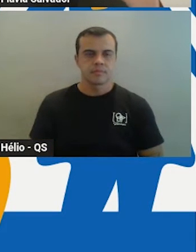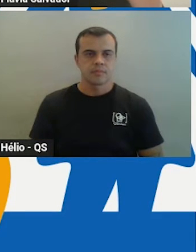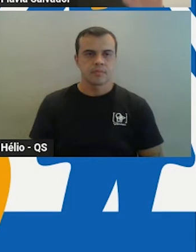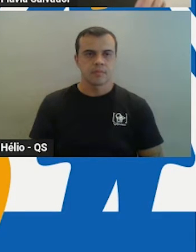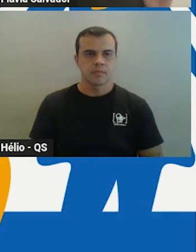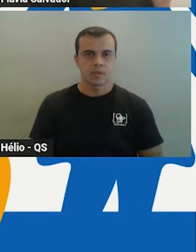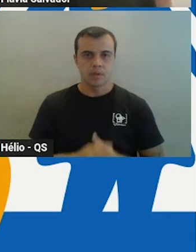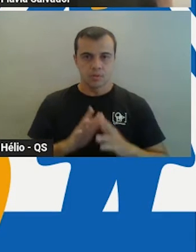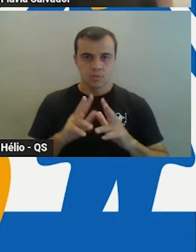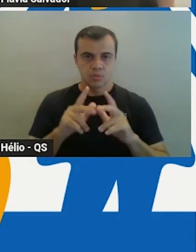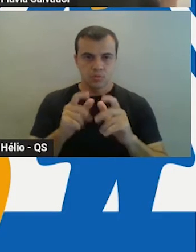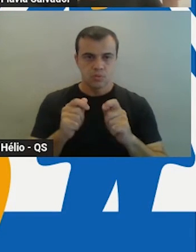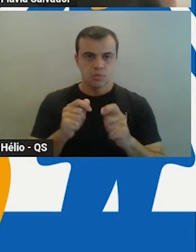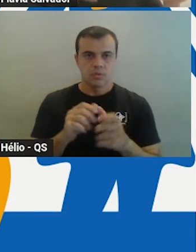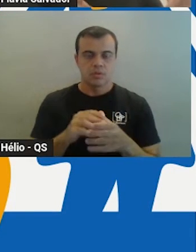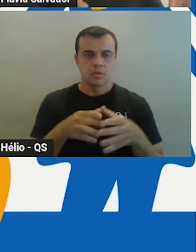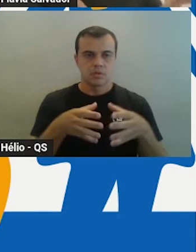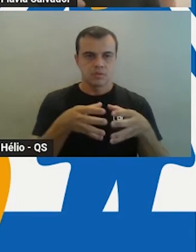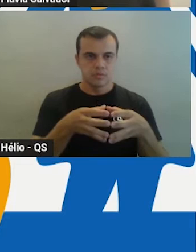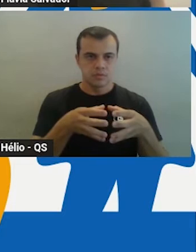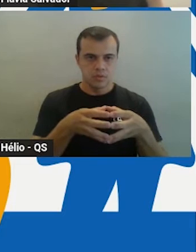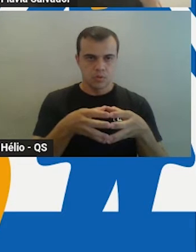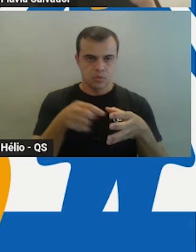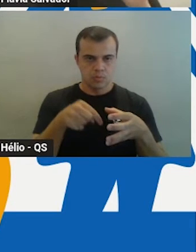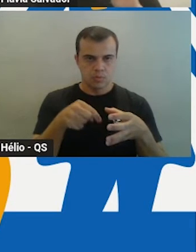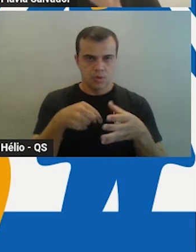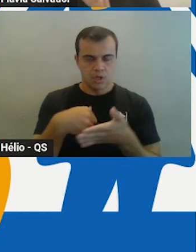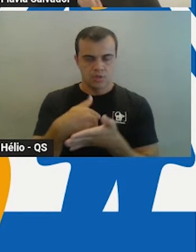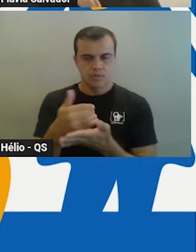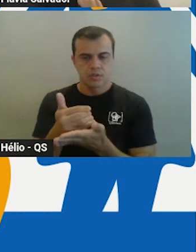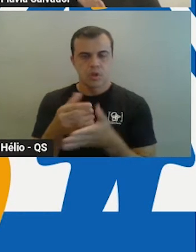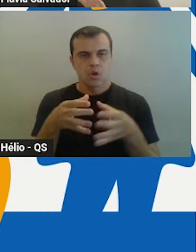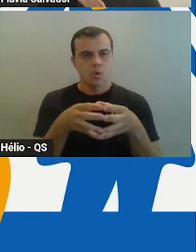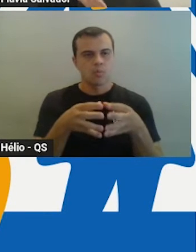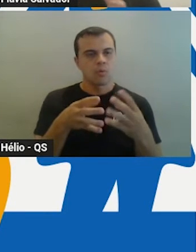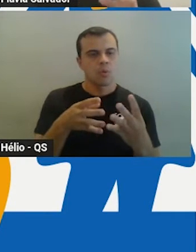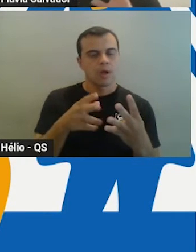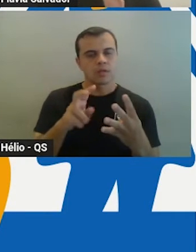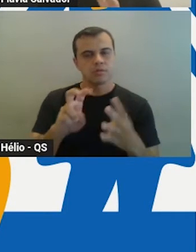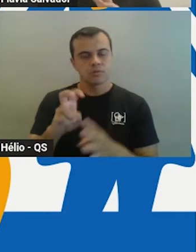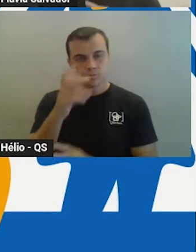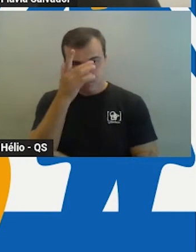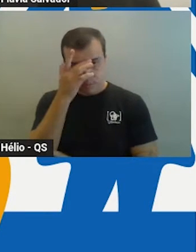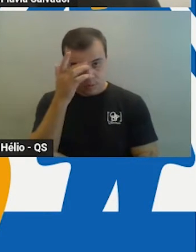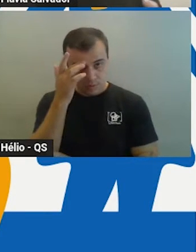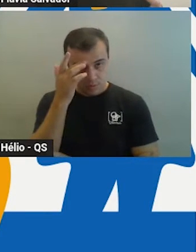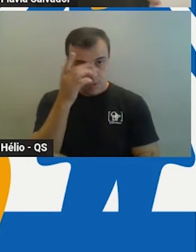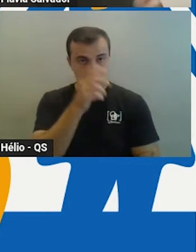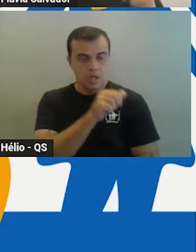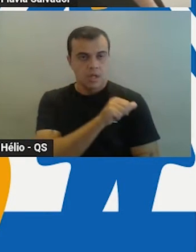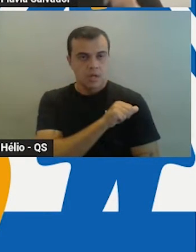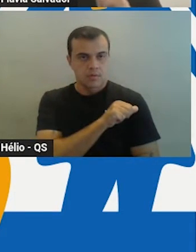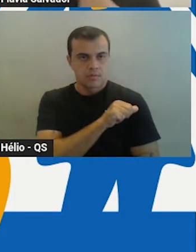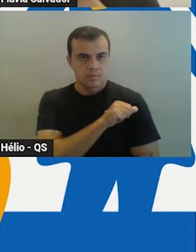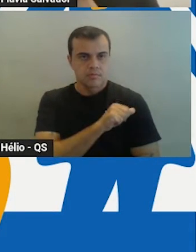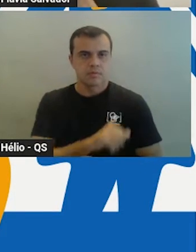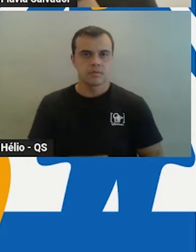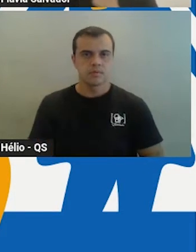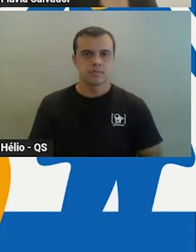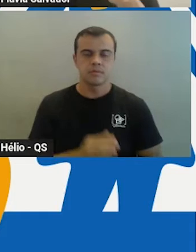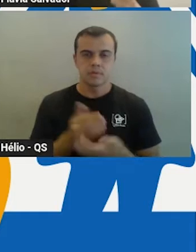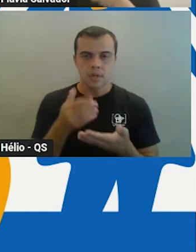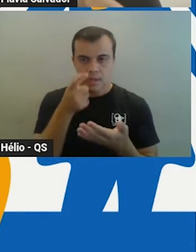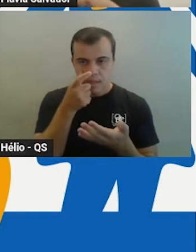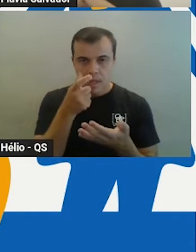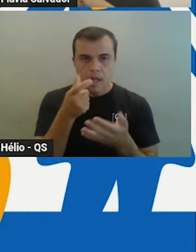De maneira geral, dividir a turma em grupos de 4 ou 5 pessoas, de 4 ou 5 alunos. E aí é interessante